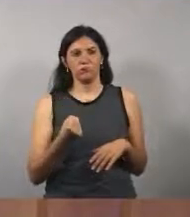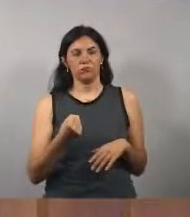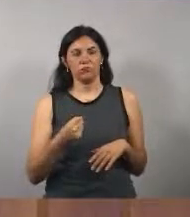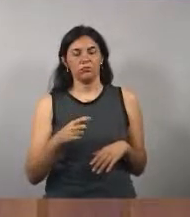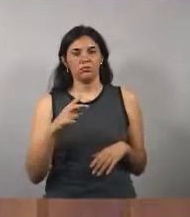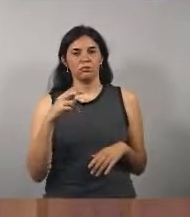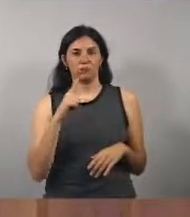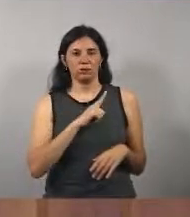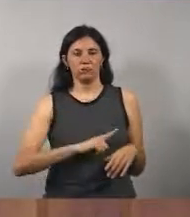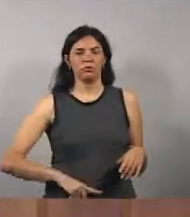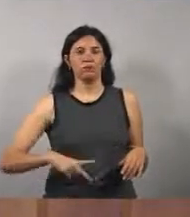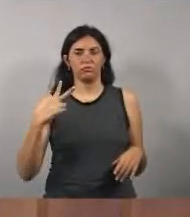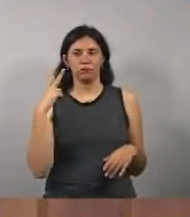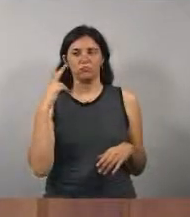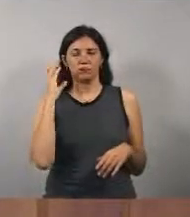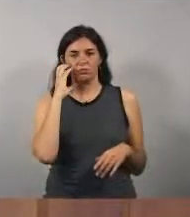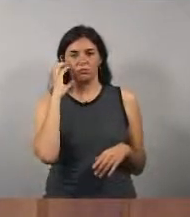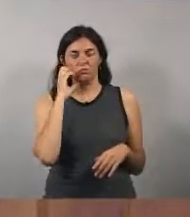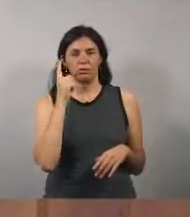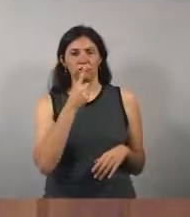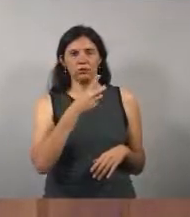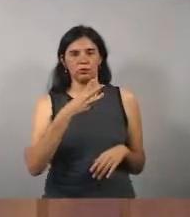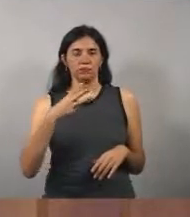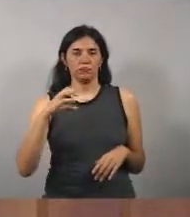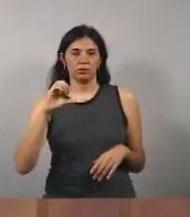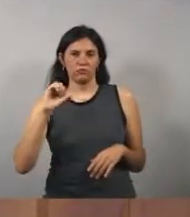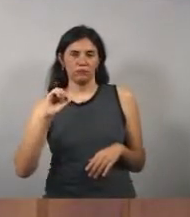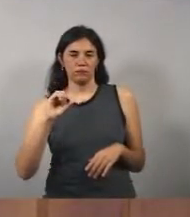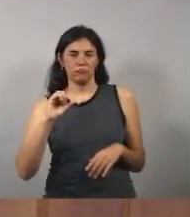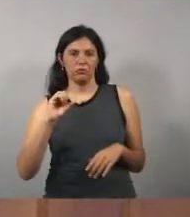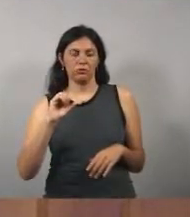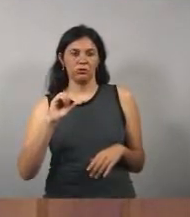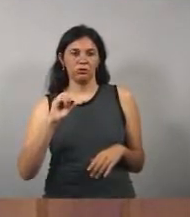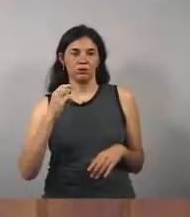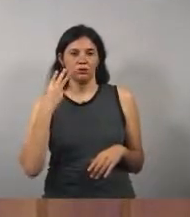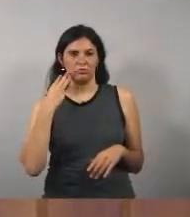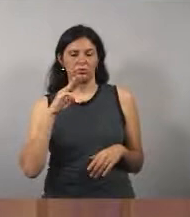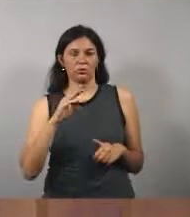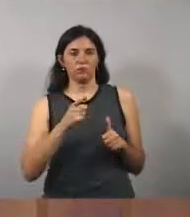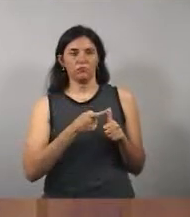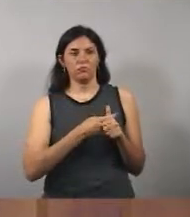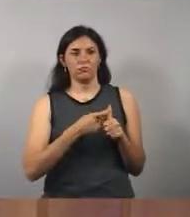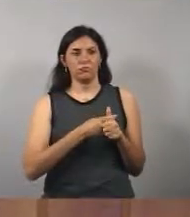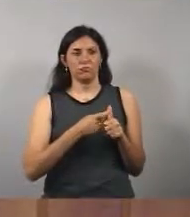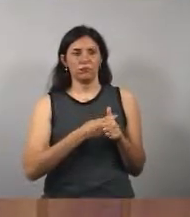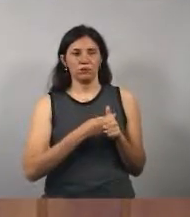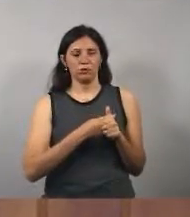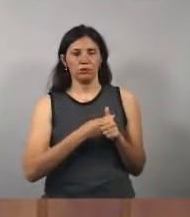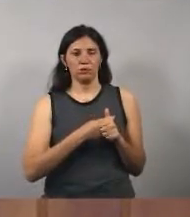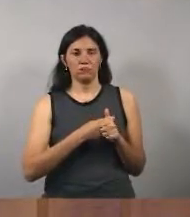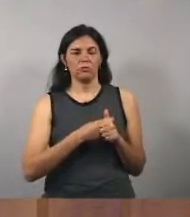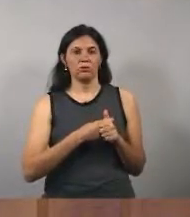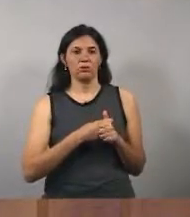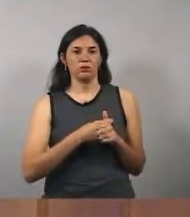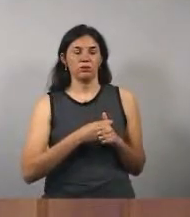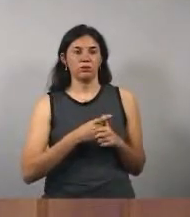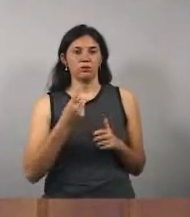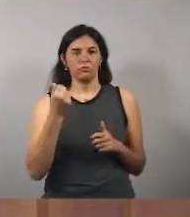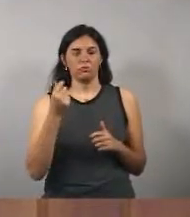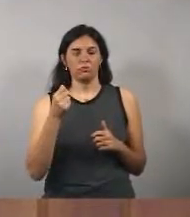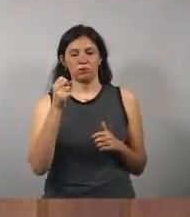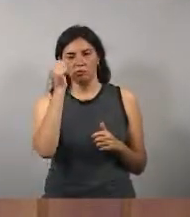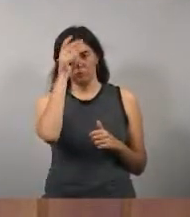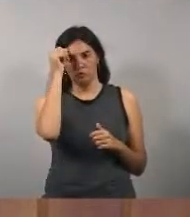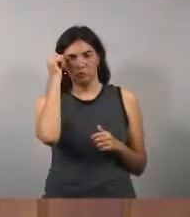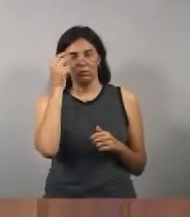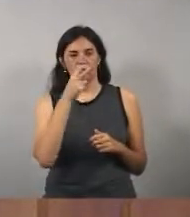Vinícius Camarinha, um montante de R$139 milhões de restos a pagar, com um agravante, o caixa da Prefeitura de 2016, conforme